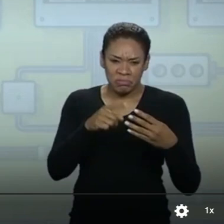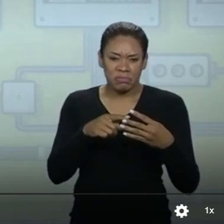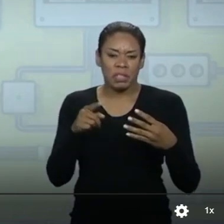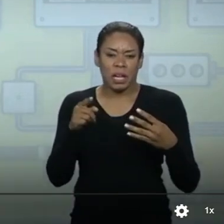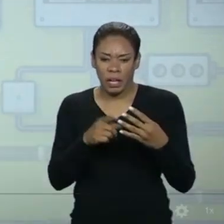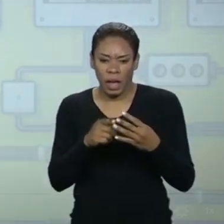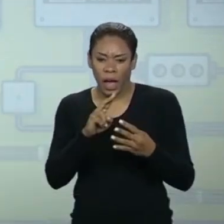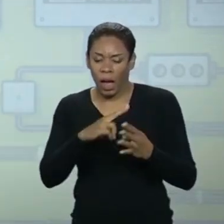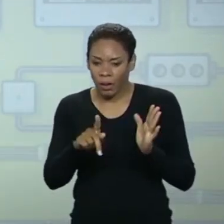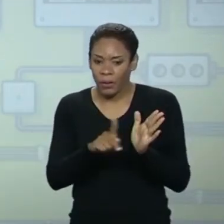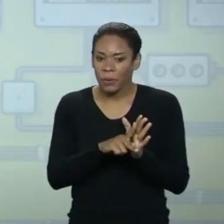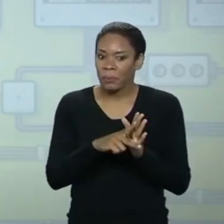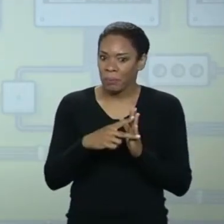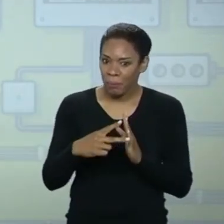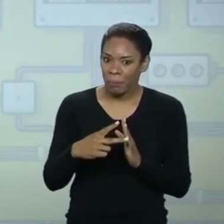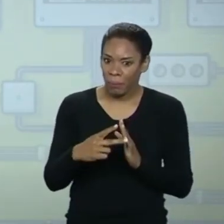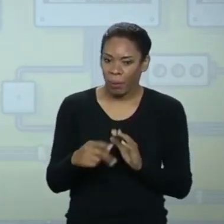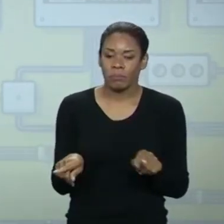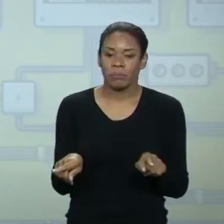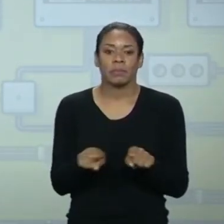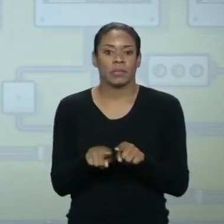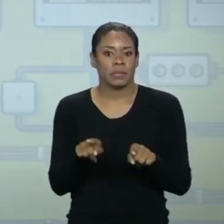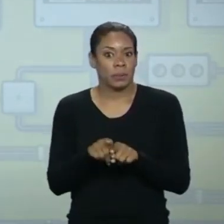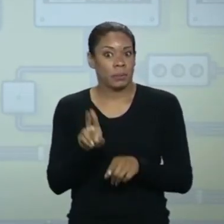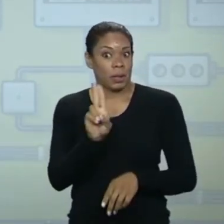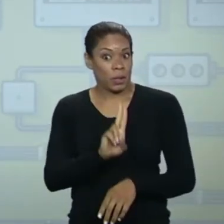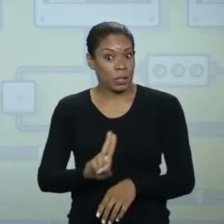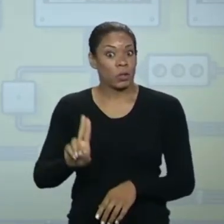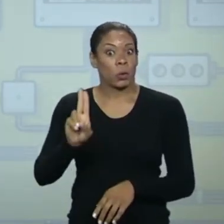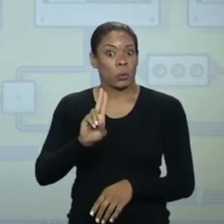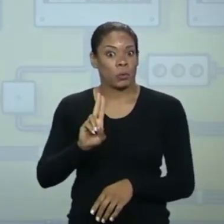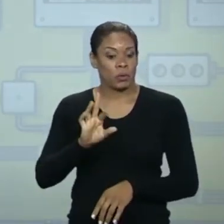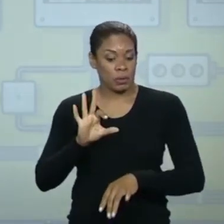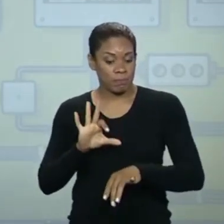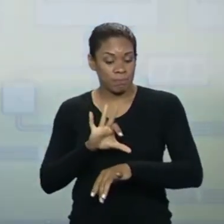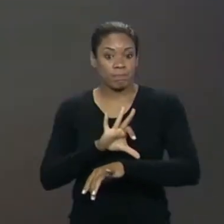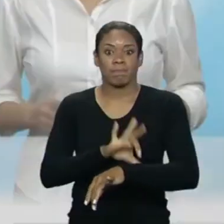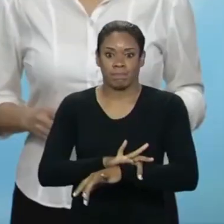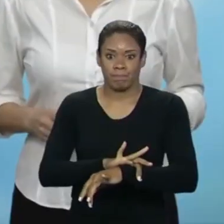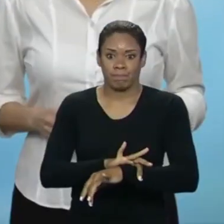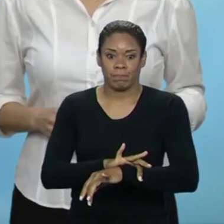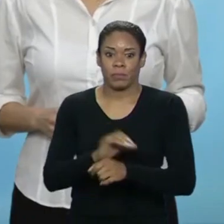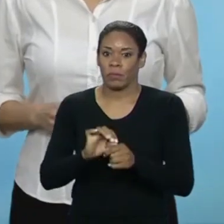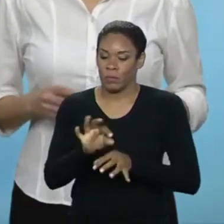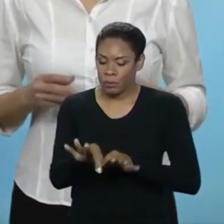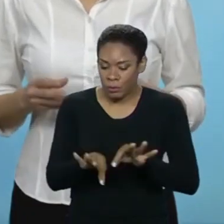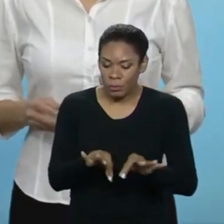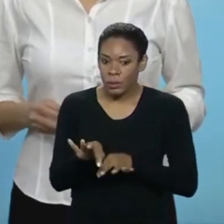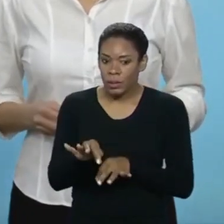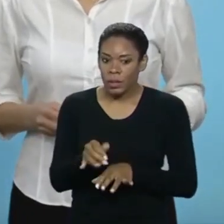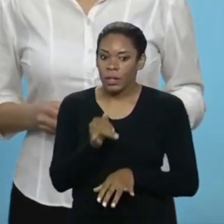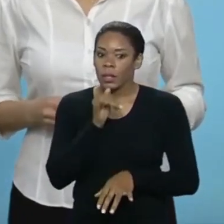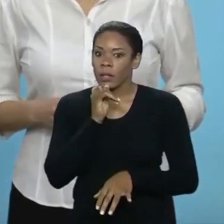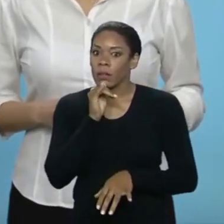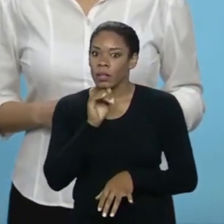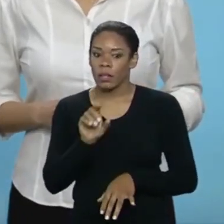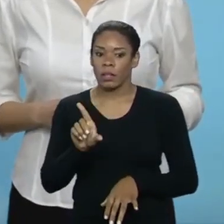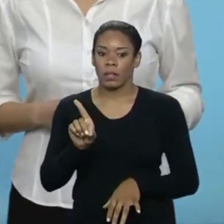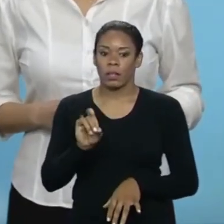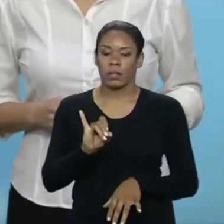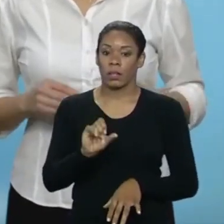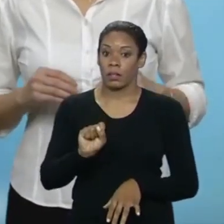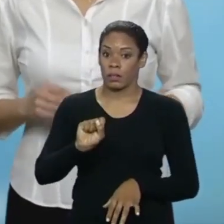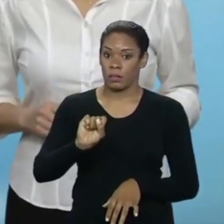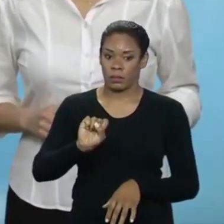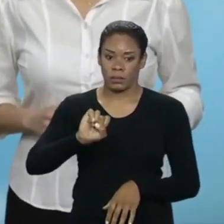relés térmicos e fusíveis, também são essenciais para a segurança do projeto. Por exemplo, os disjuntores são equipamentos